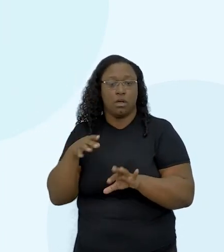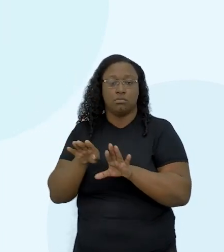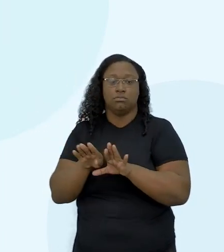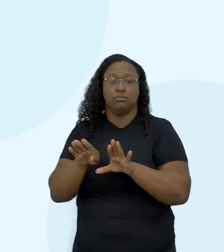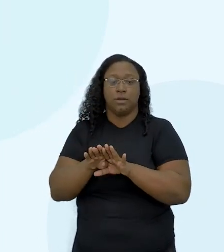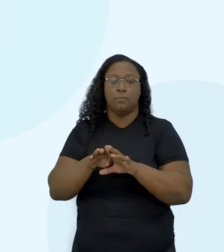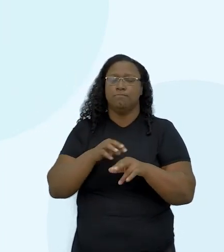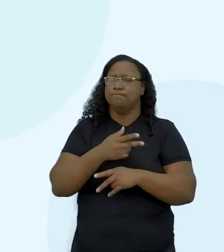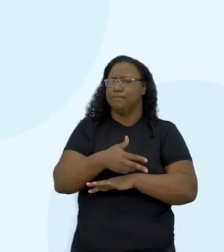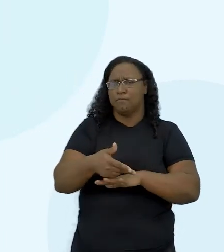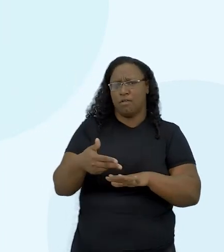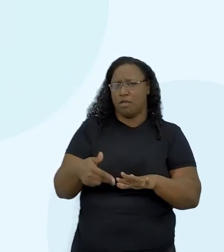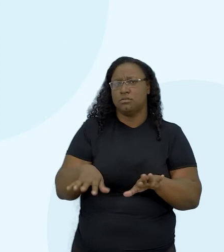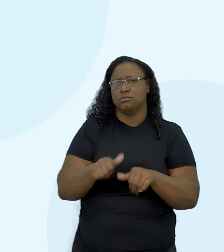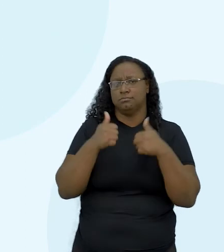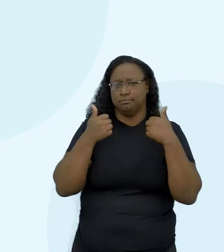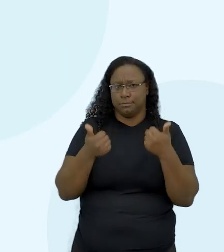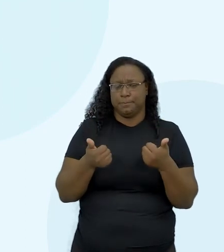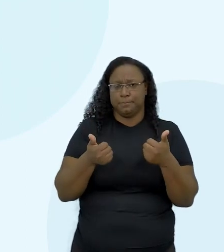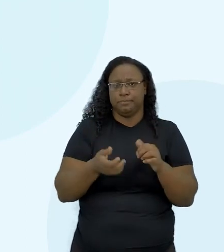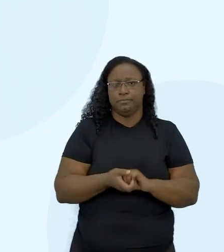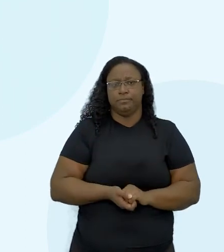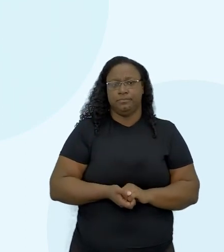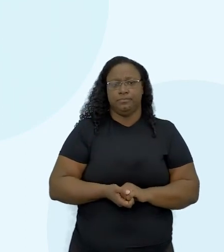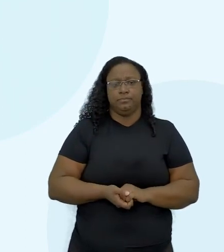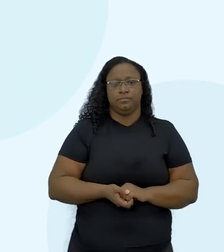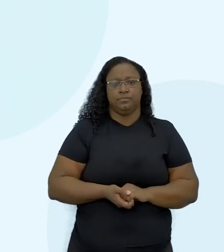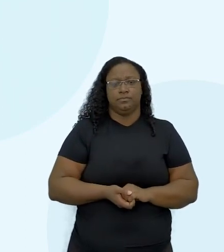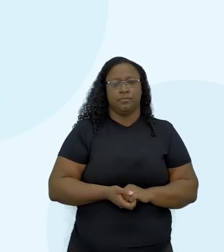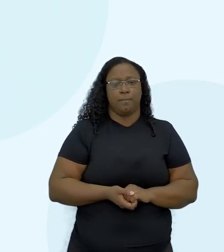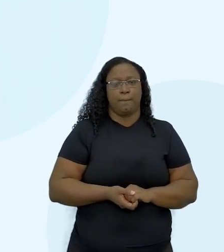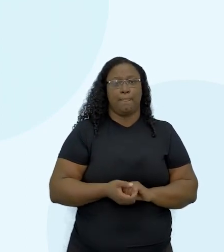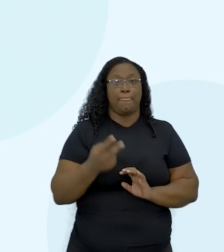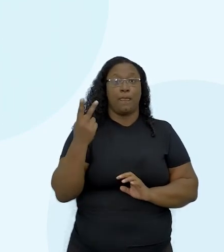energética, entre outras. Tá bom? Então aí